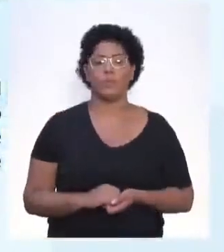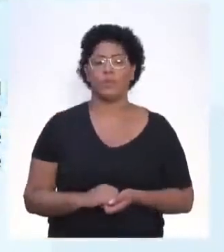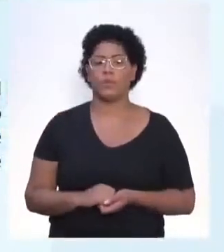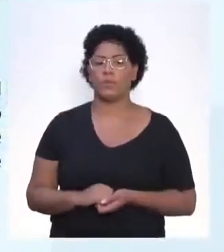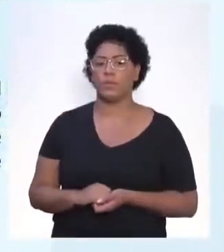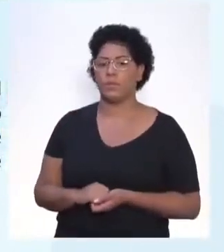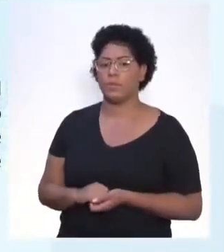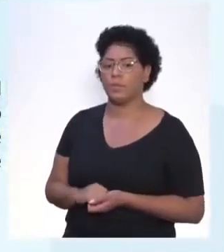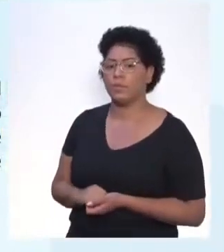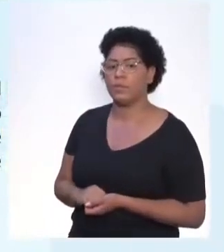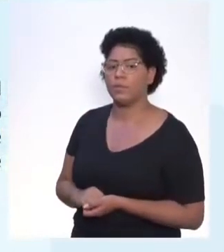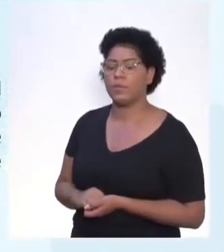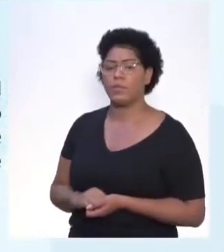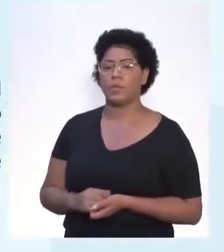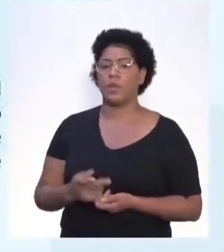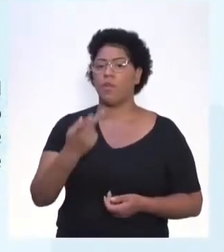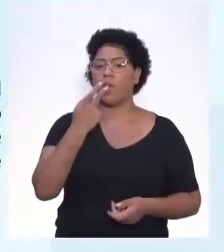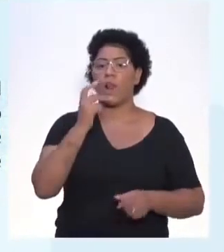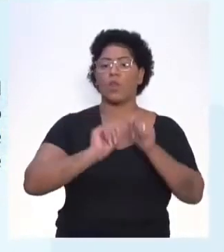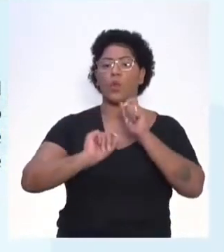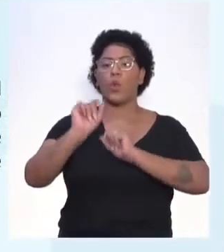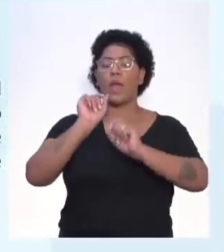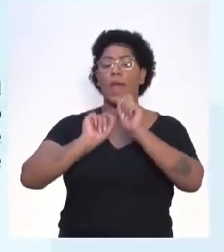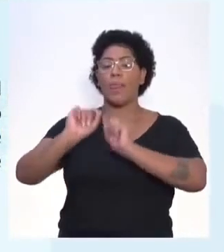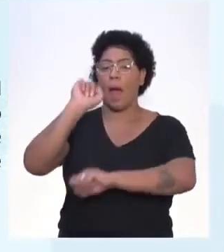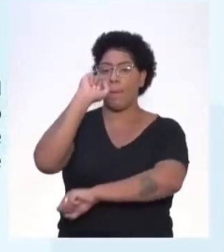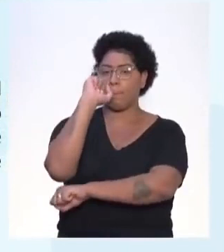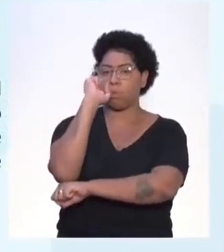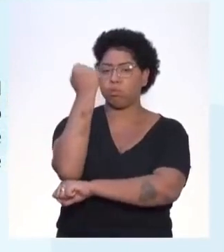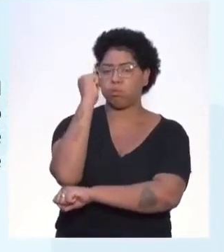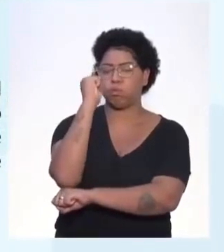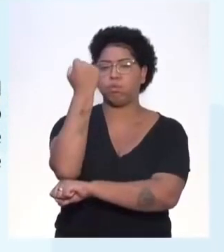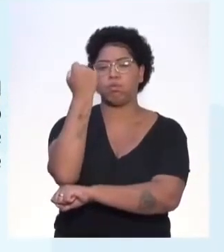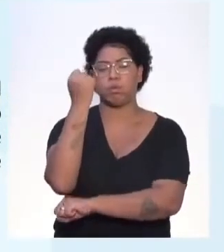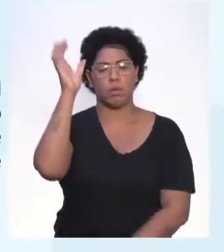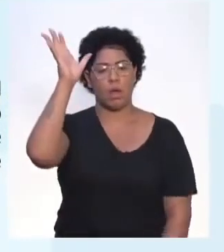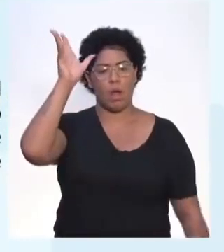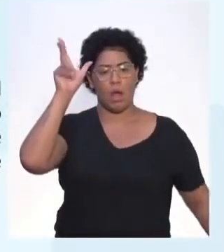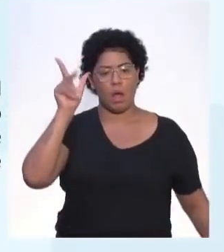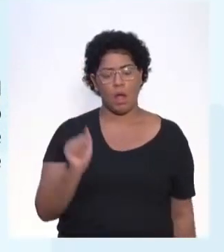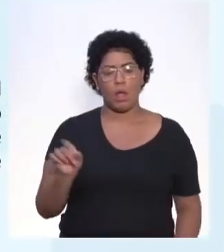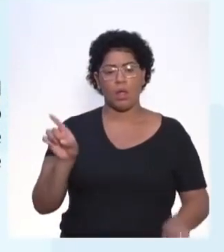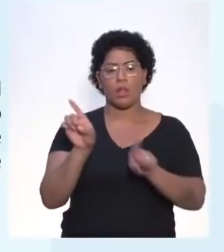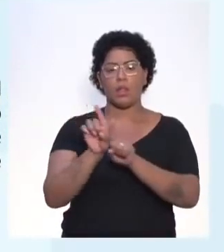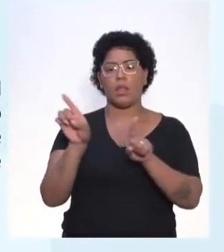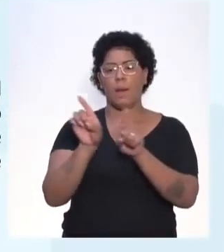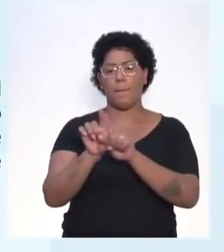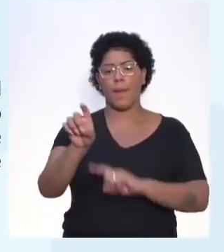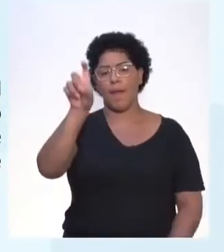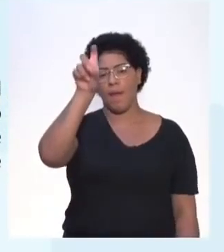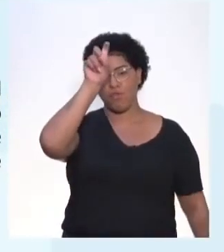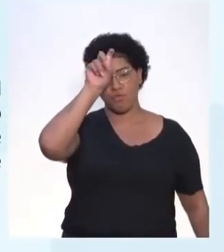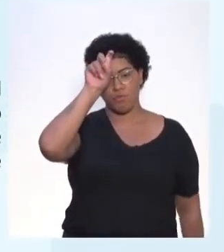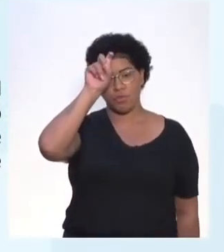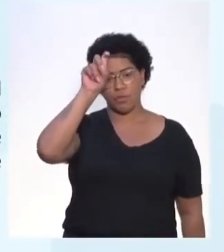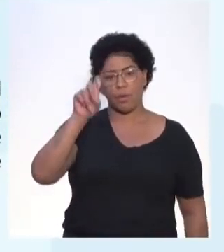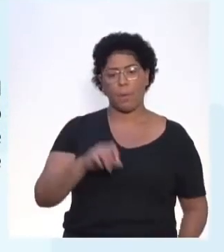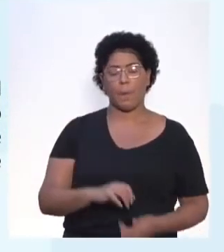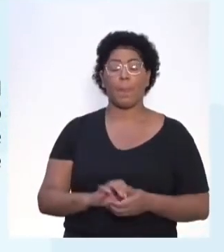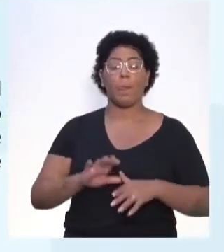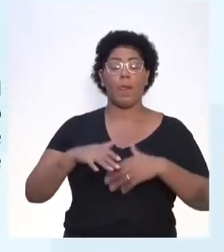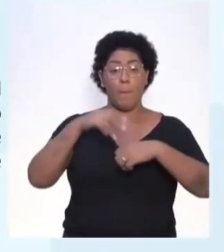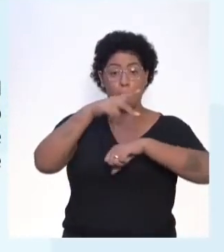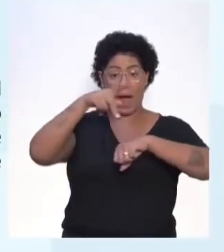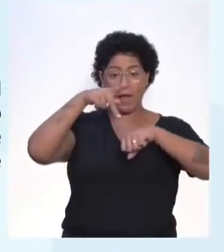gente vai falar da resistência africana no Egito e no Sudão. No